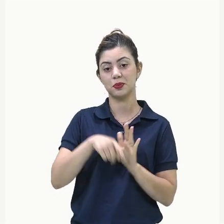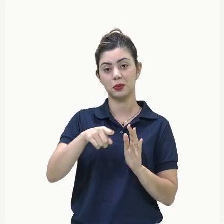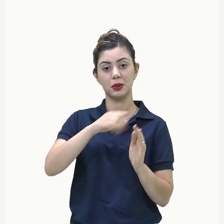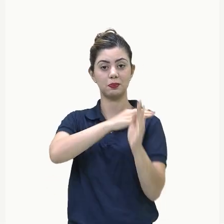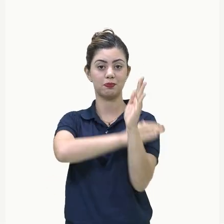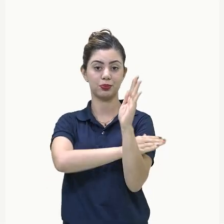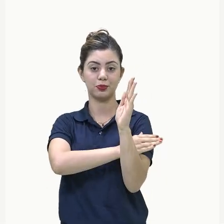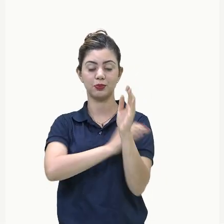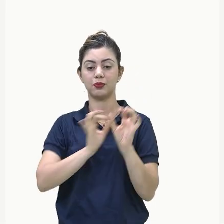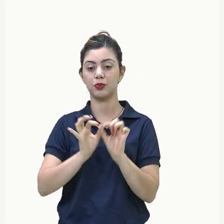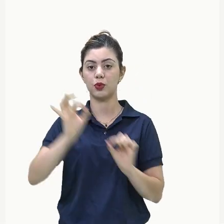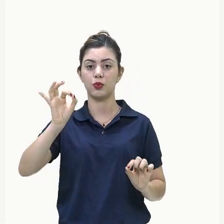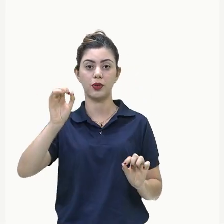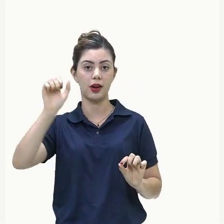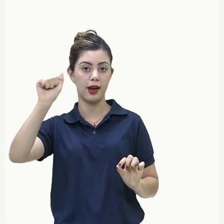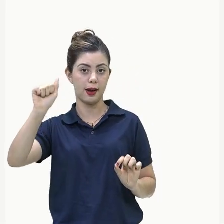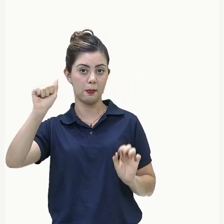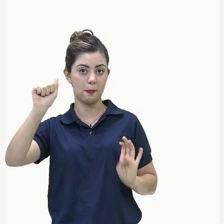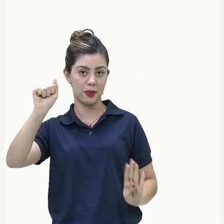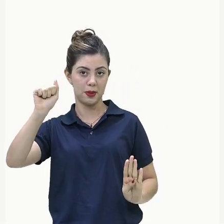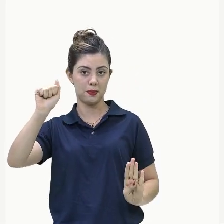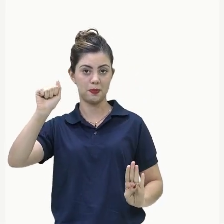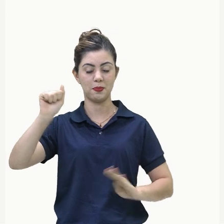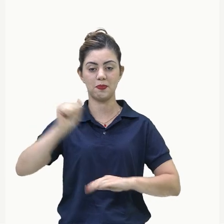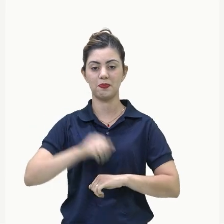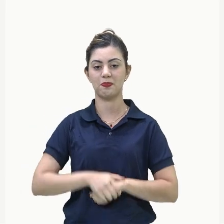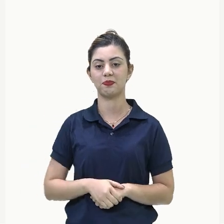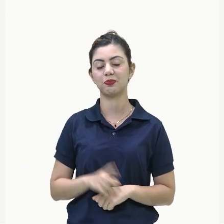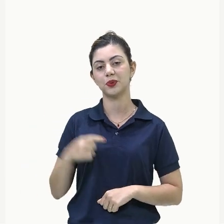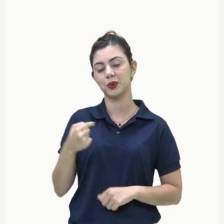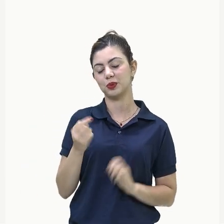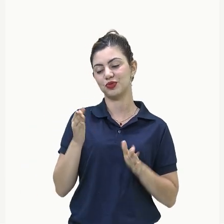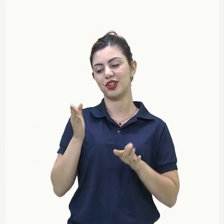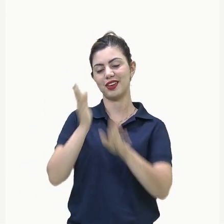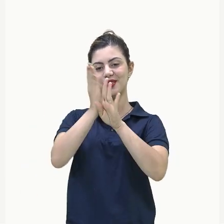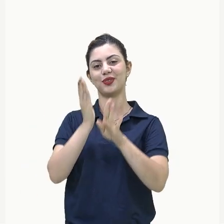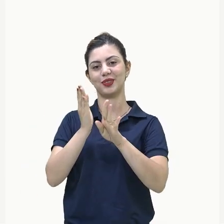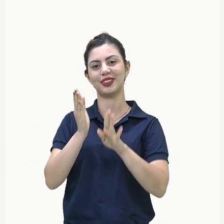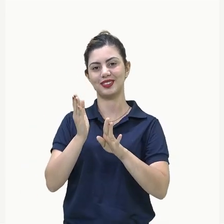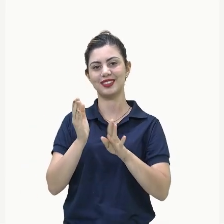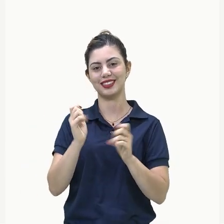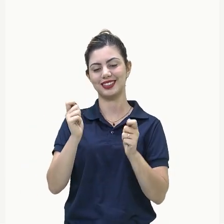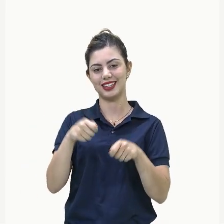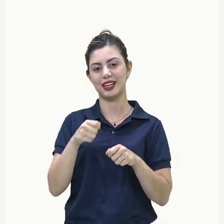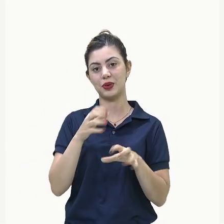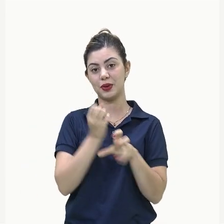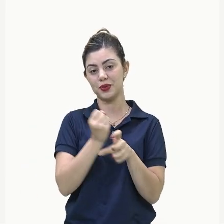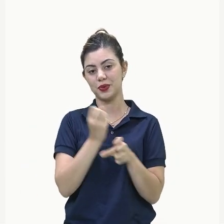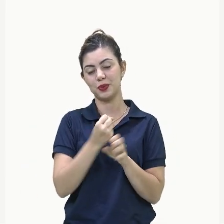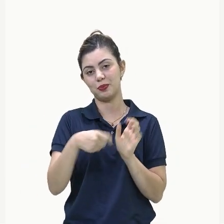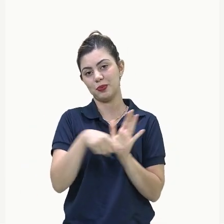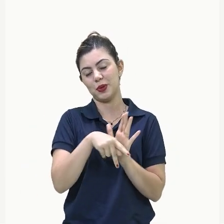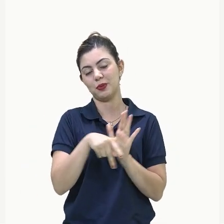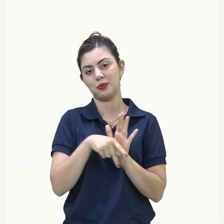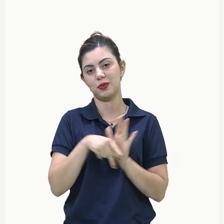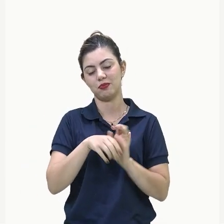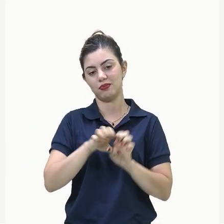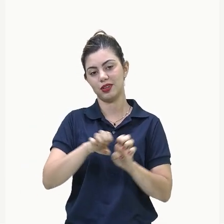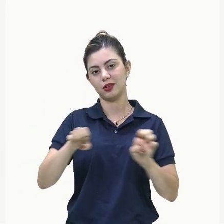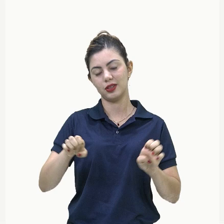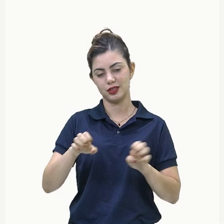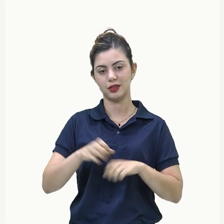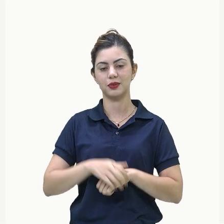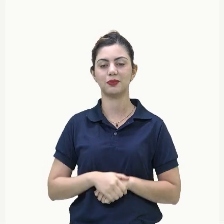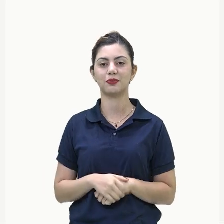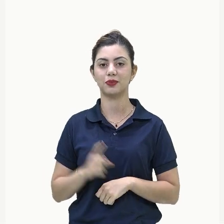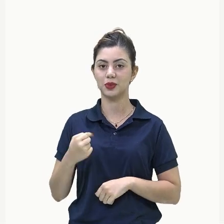AB. Correto? Então tá aí, então, o cálculo do ponto médio. Foi um exemplo que nós vimos aqui